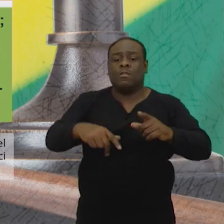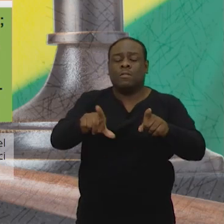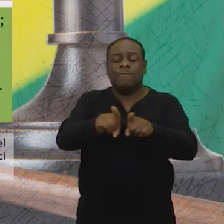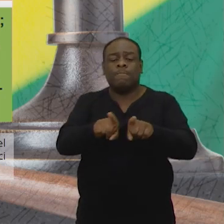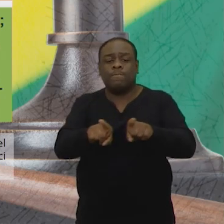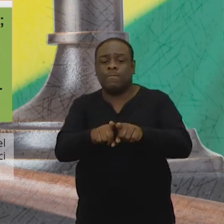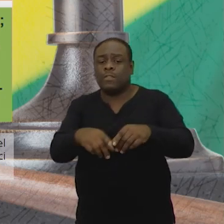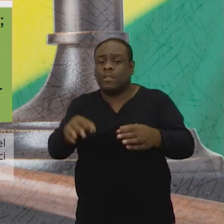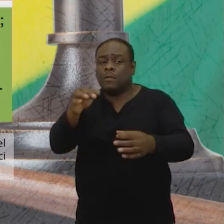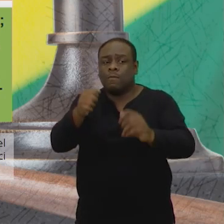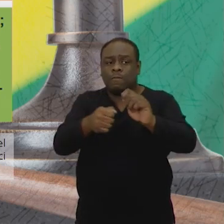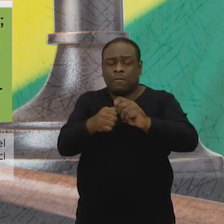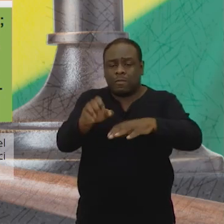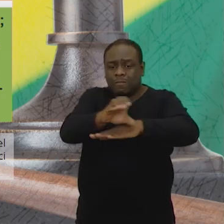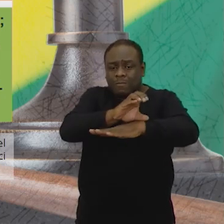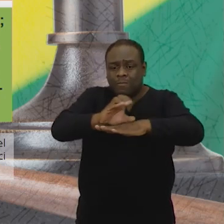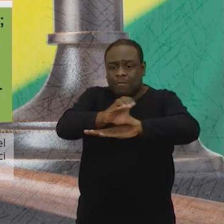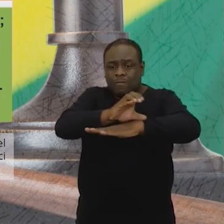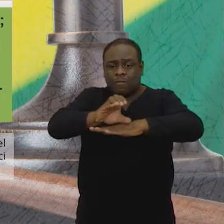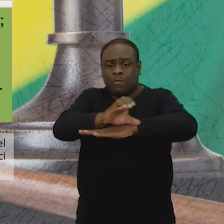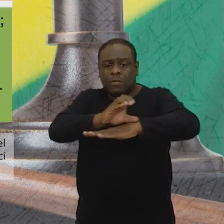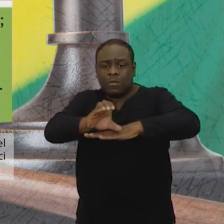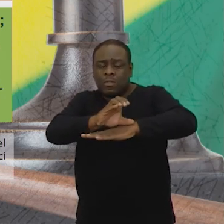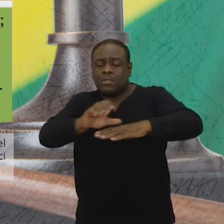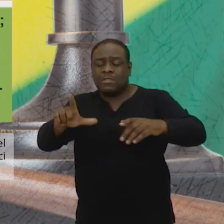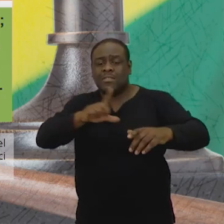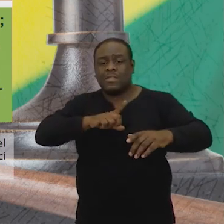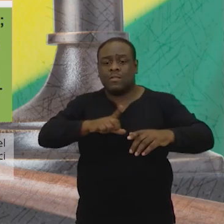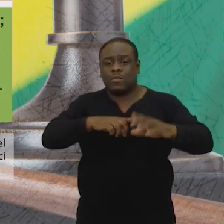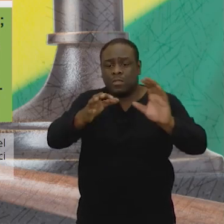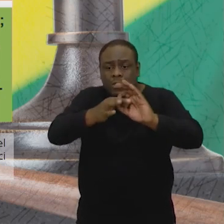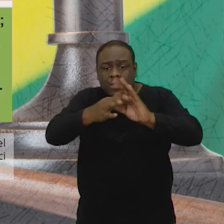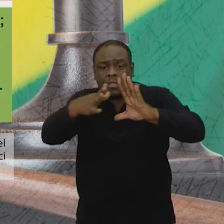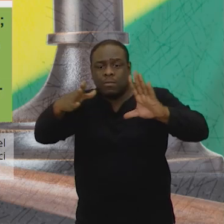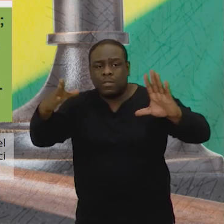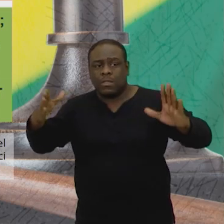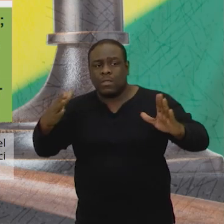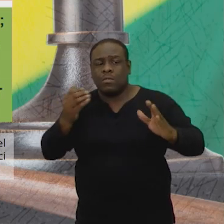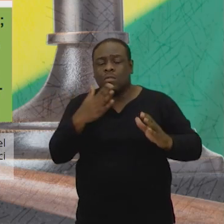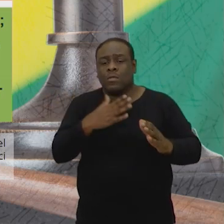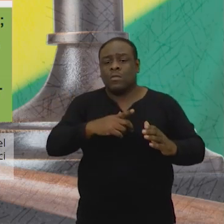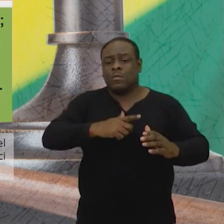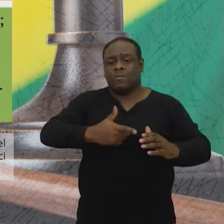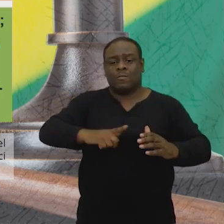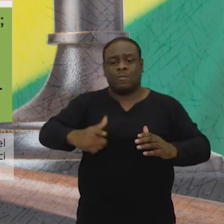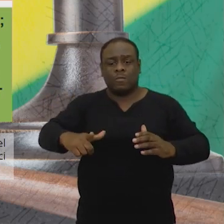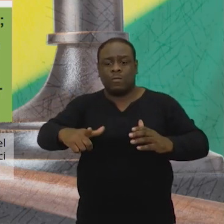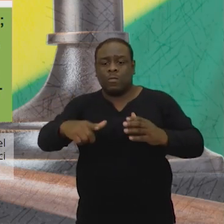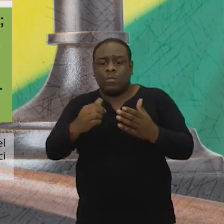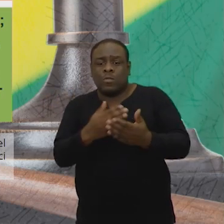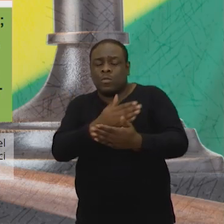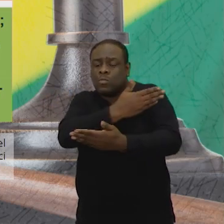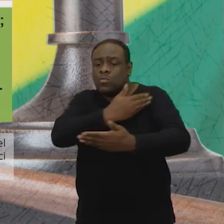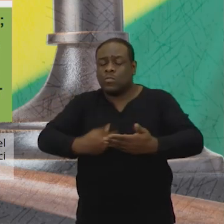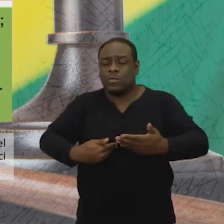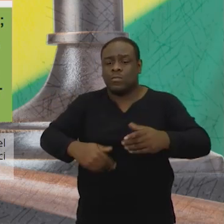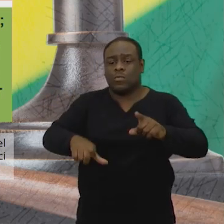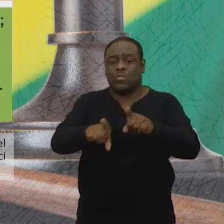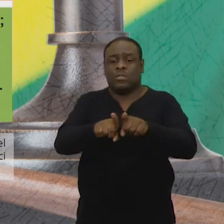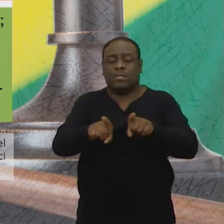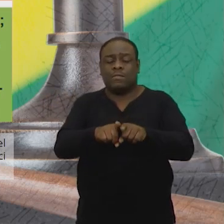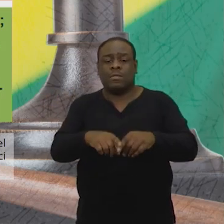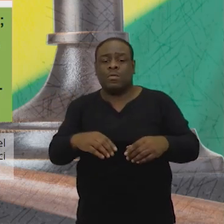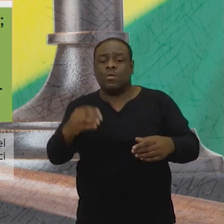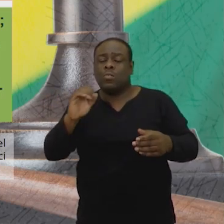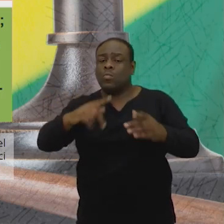porque de fato não existe mais a censura, né? Nós temos liberdade de expressão. Foi do Álvaro do Rio de Janeiro.